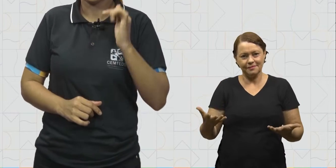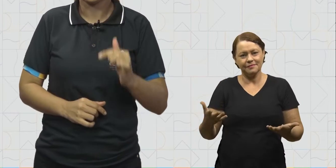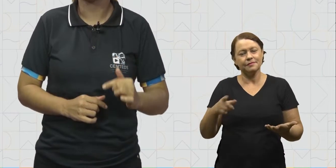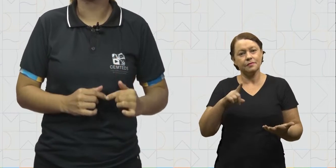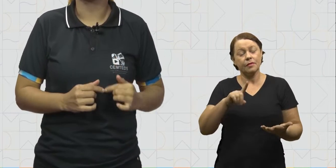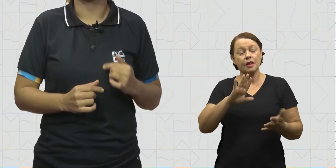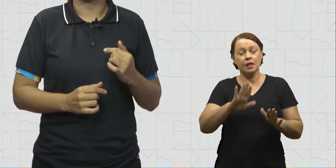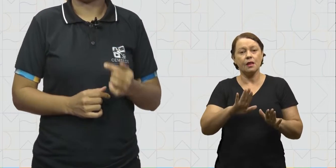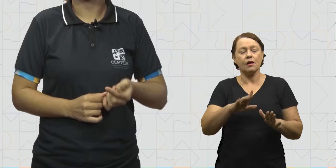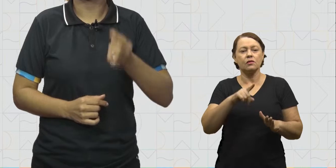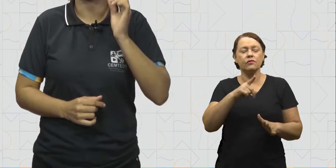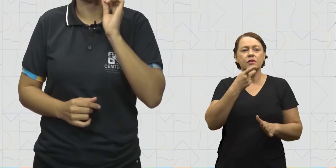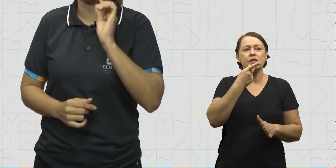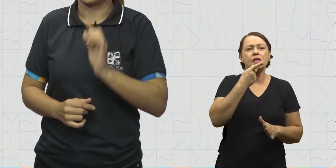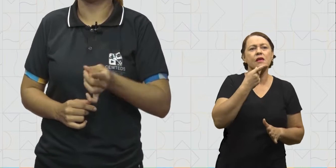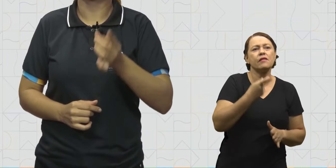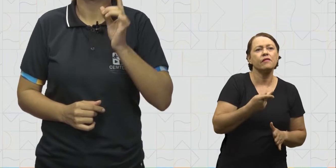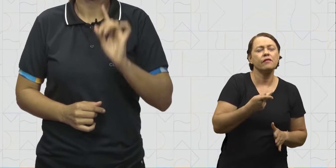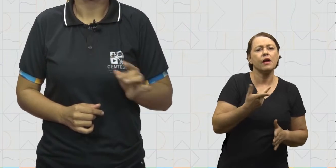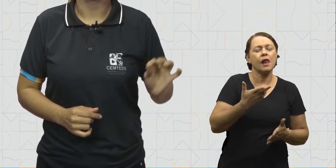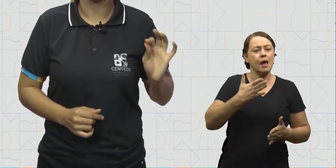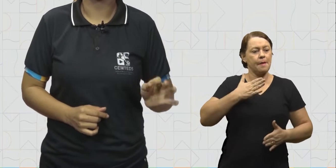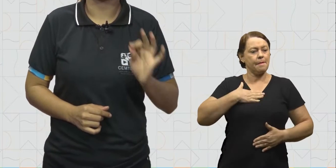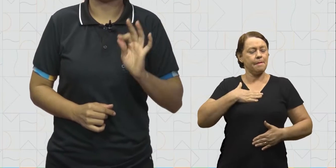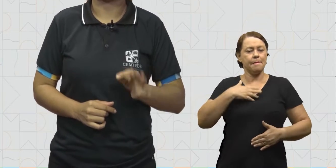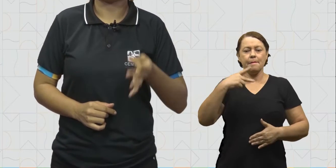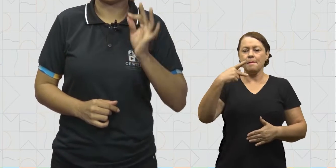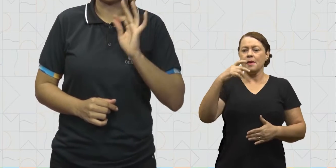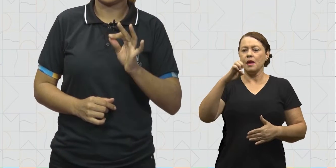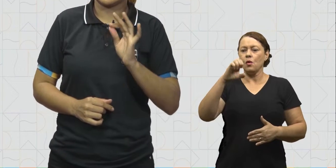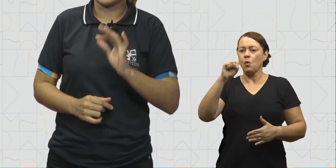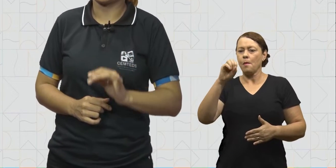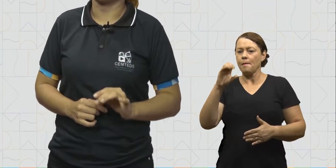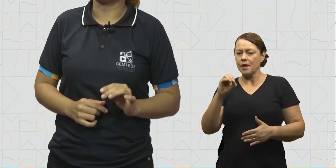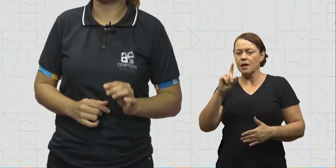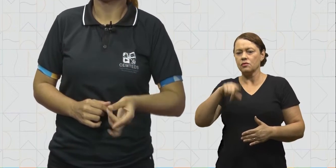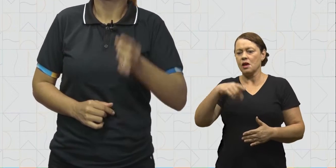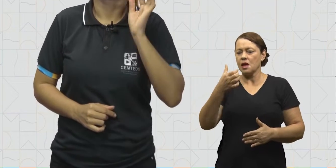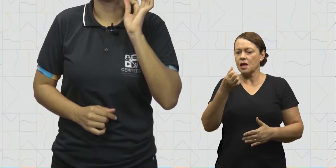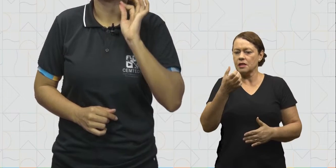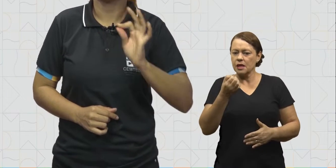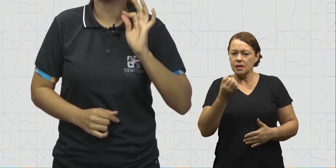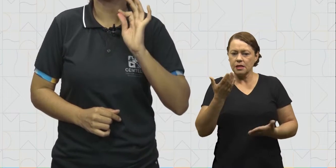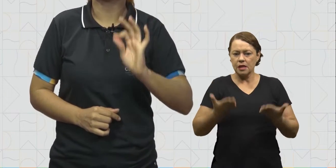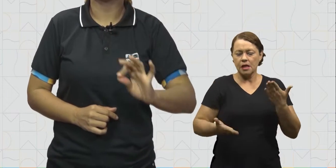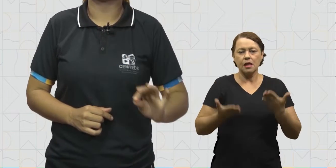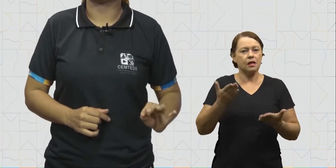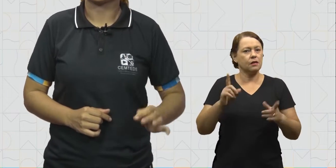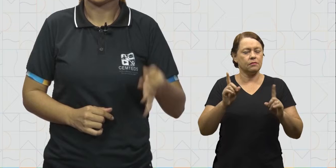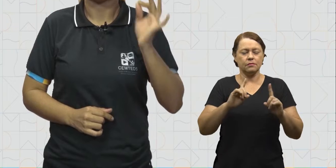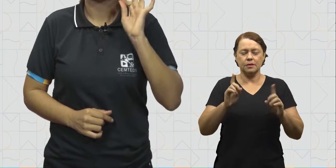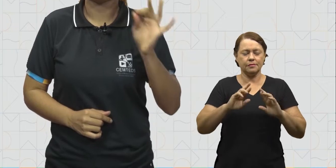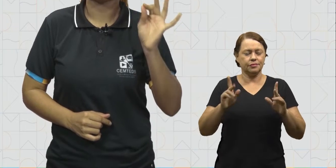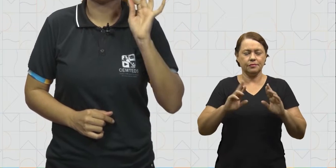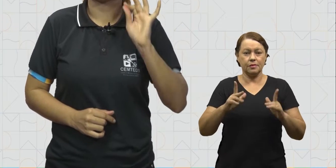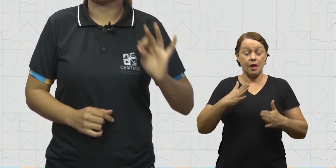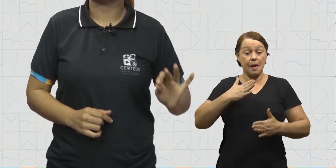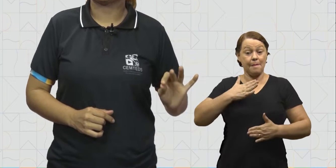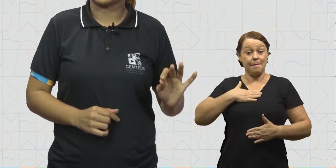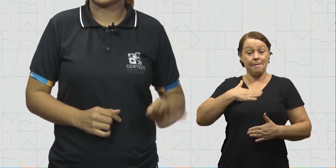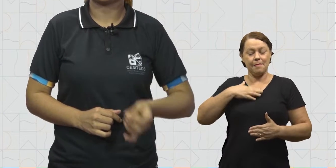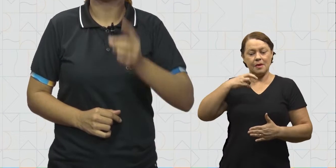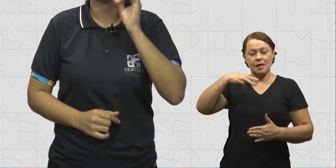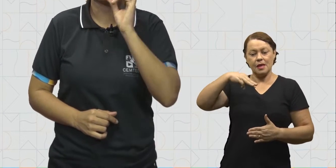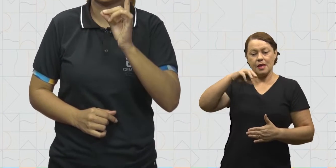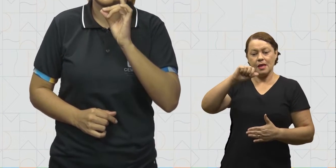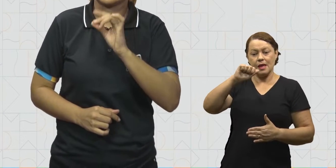seja, ao invés de falarmos meu peso é 60 quilos, devemos dizer minha